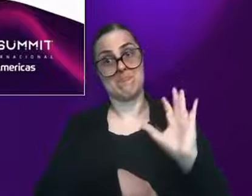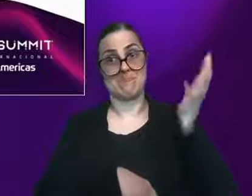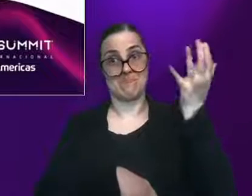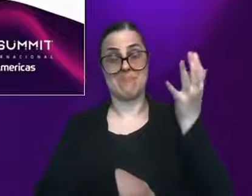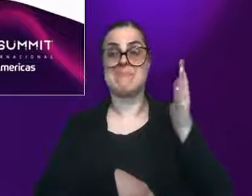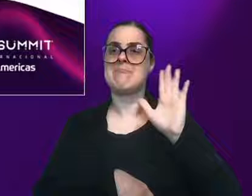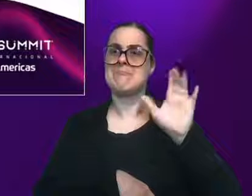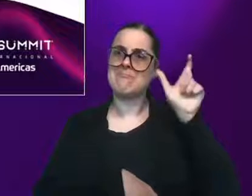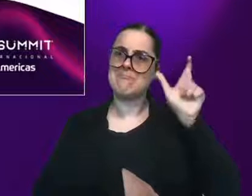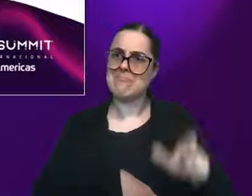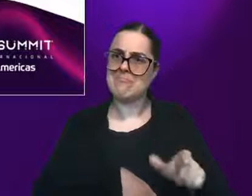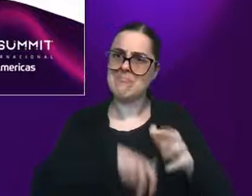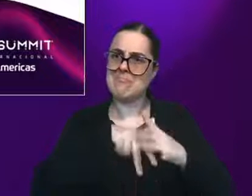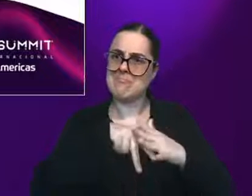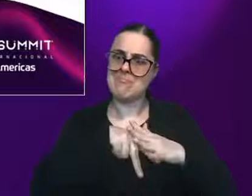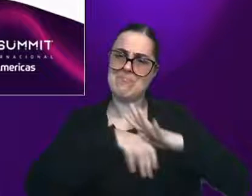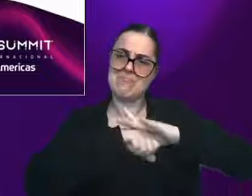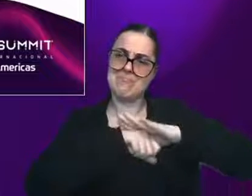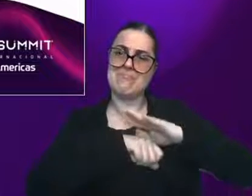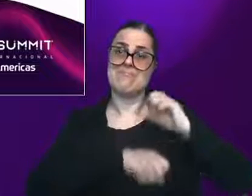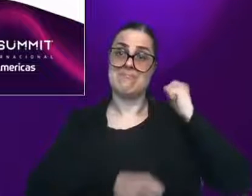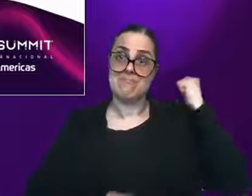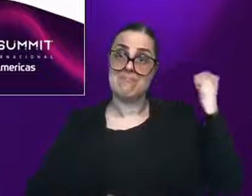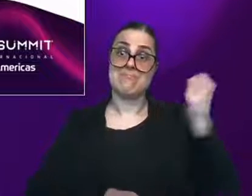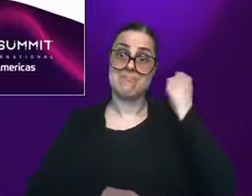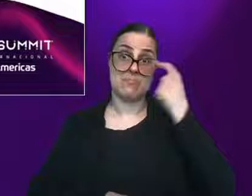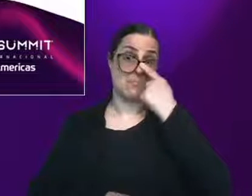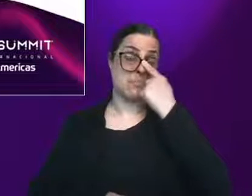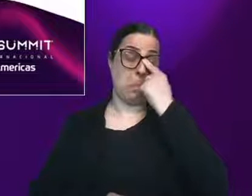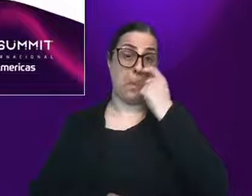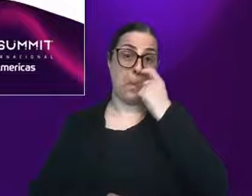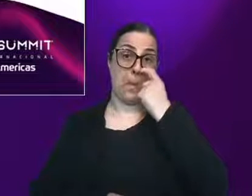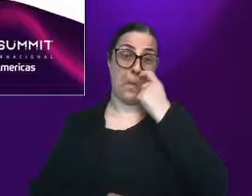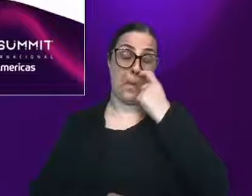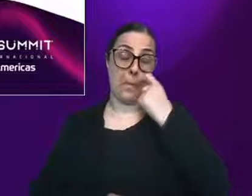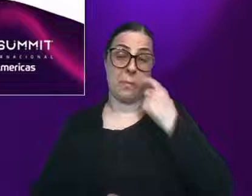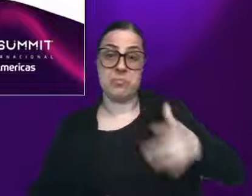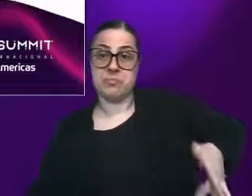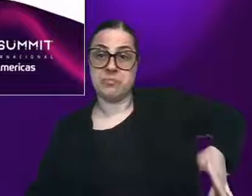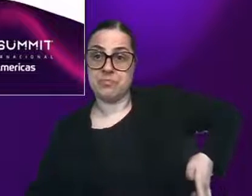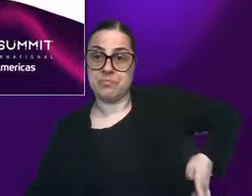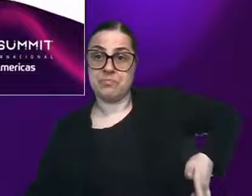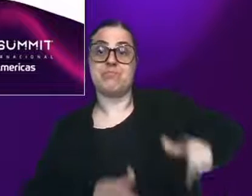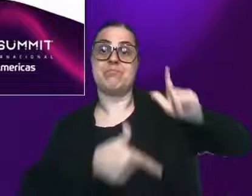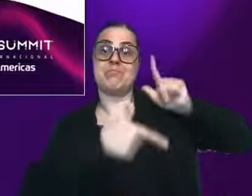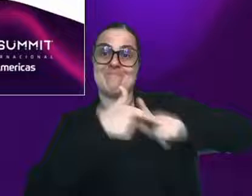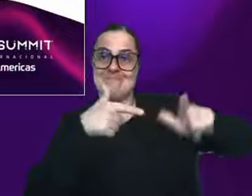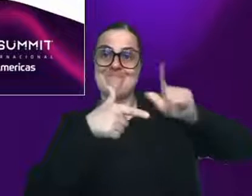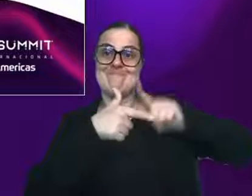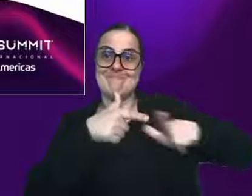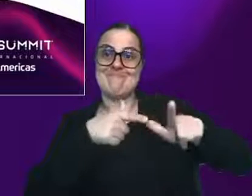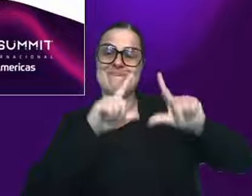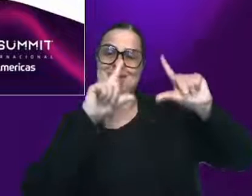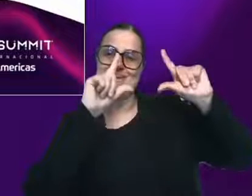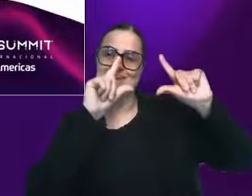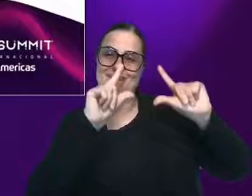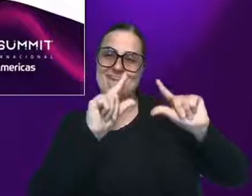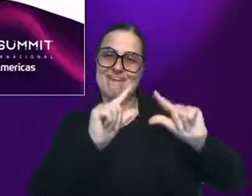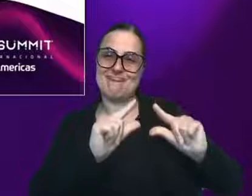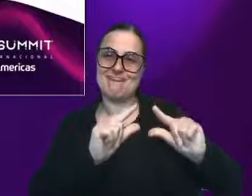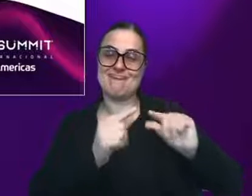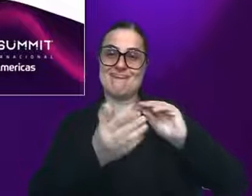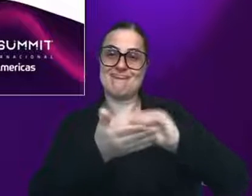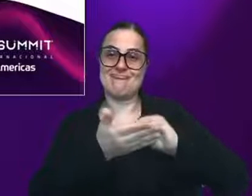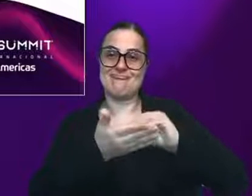enfermo, que é, primeiro, a própria lesão renal, levando à diminuição da excreção urinária do